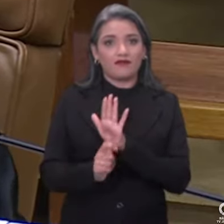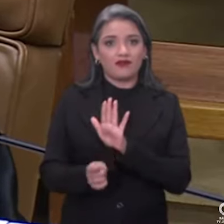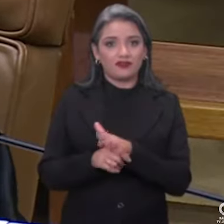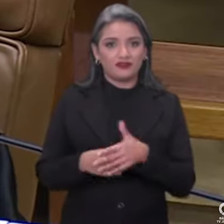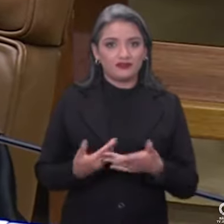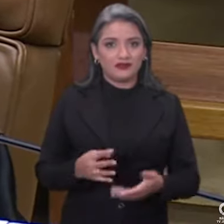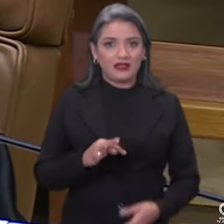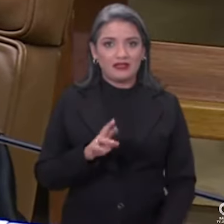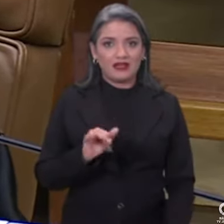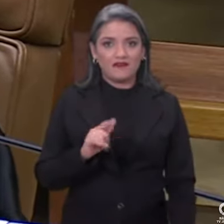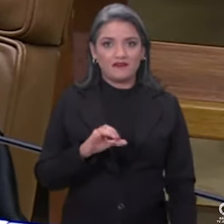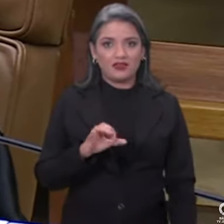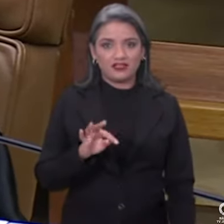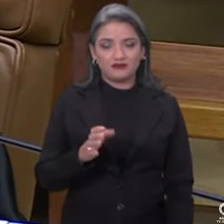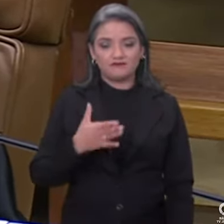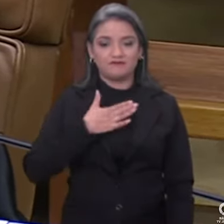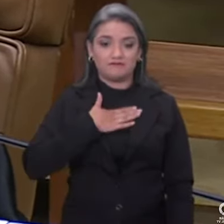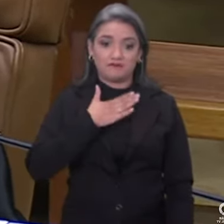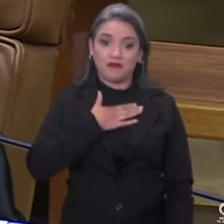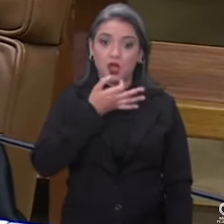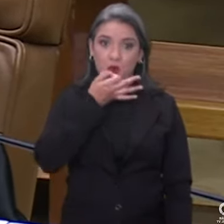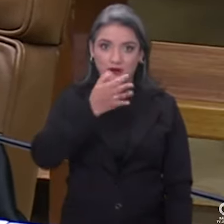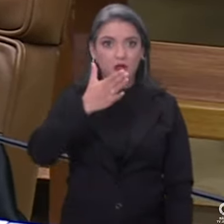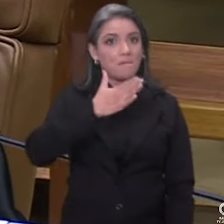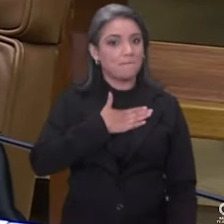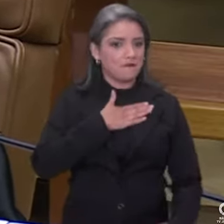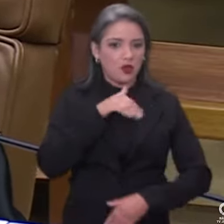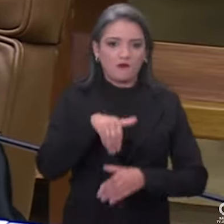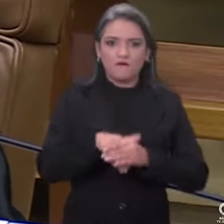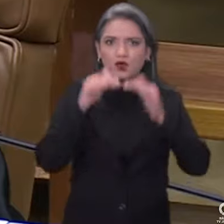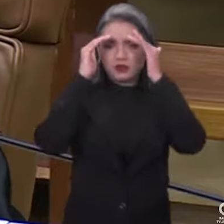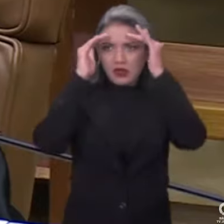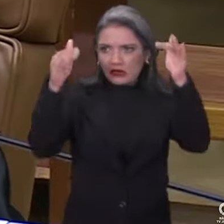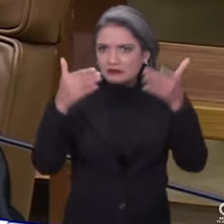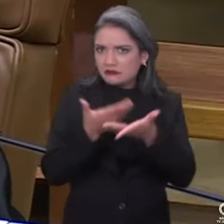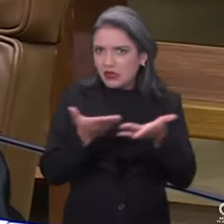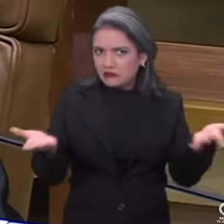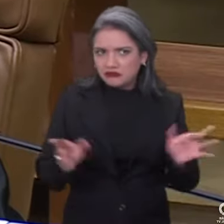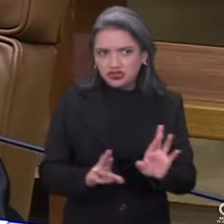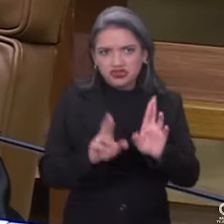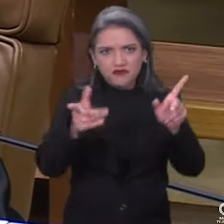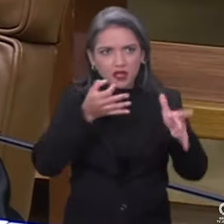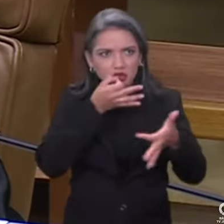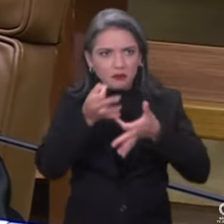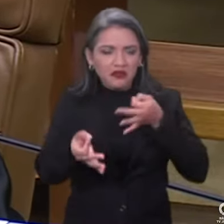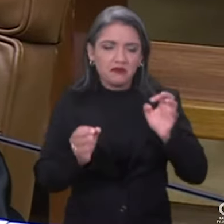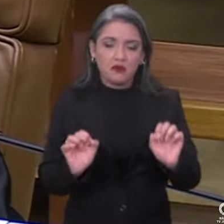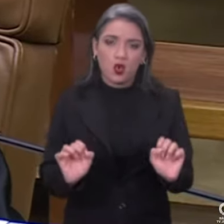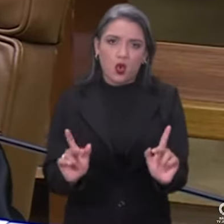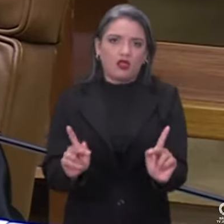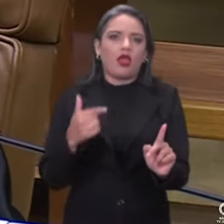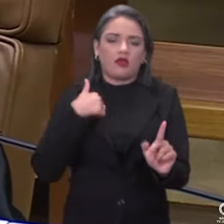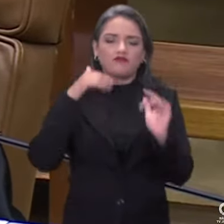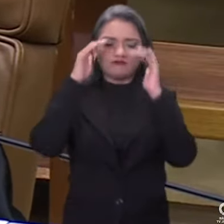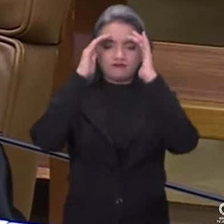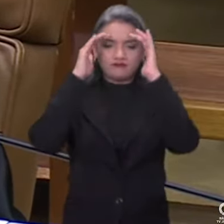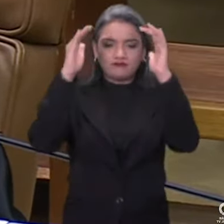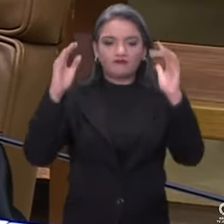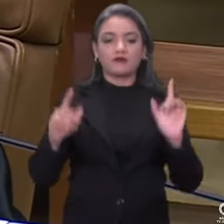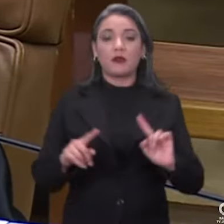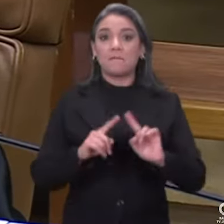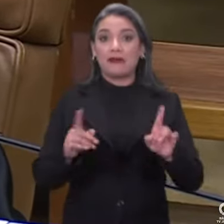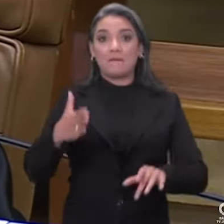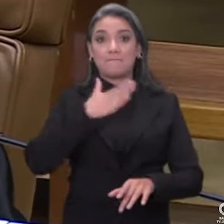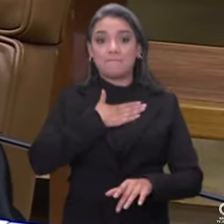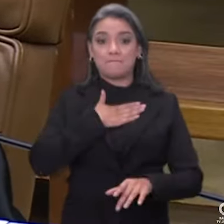É a minha opinião, é o meu voto, com todo respeito aos que entendam de maneira diferente do que eu estou aqui a declarar. É por